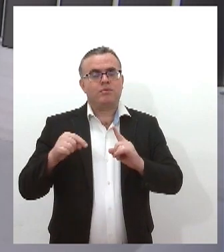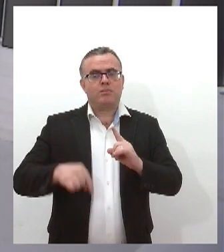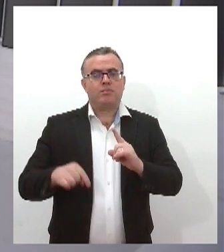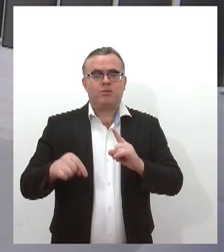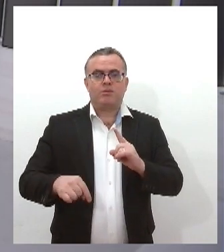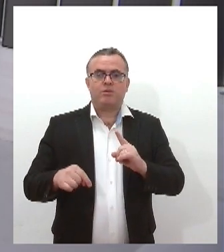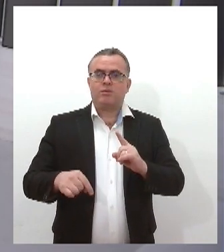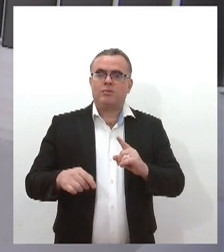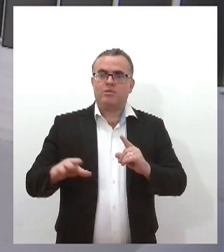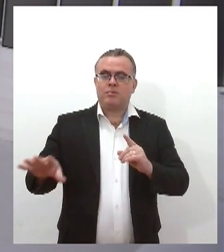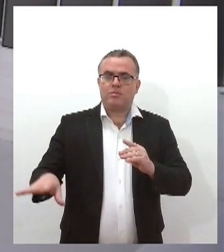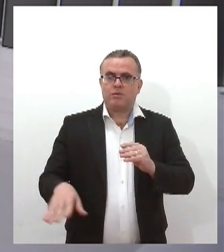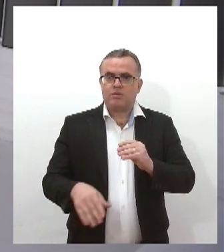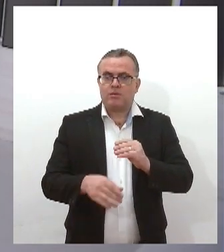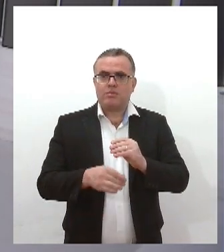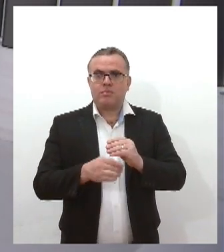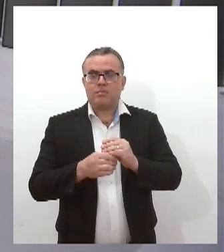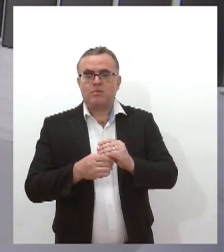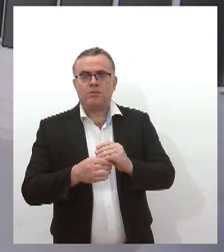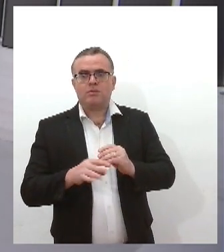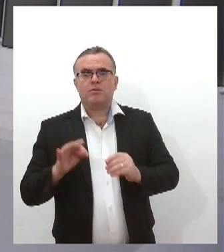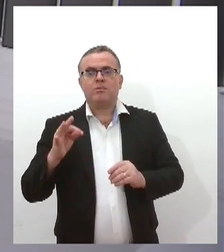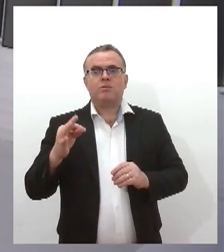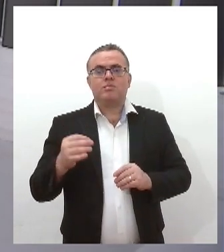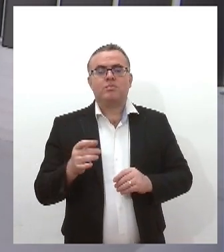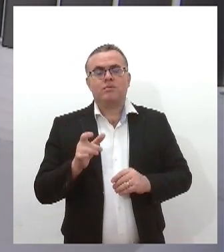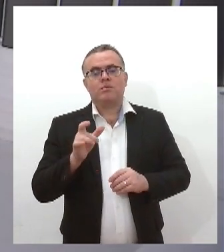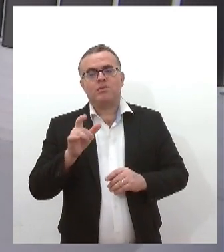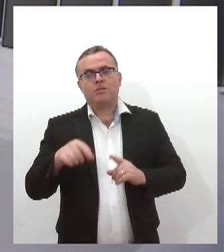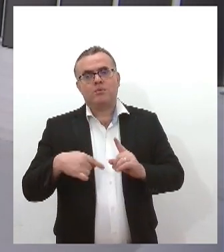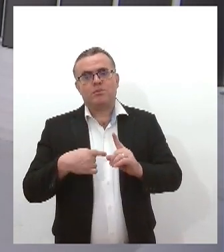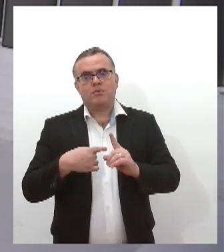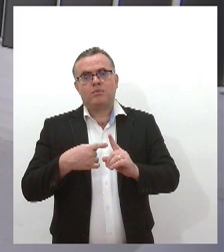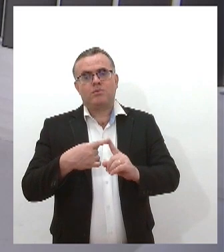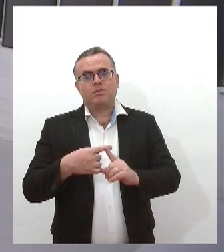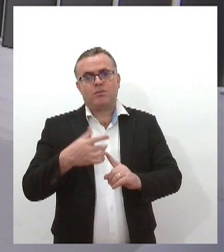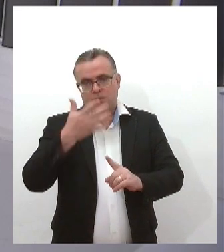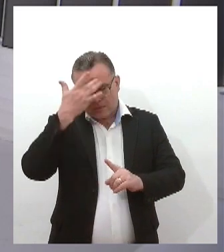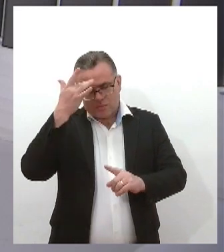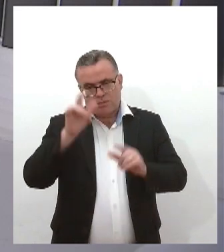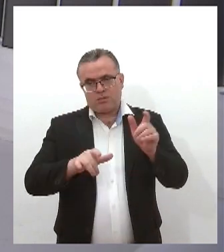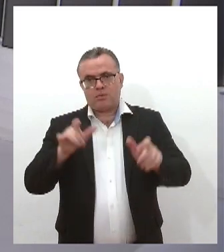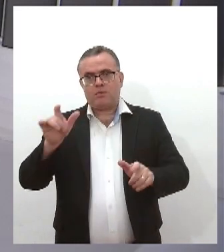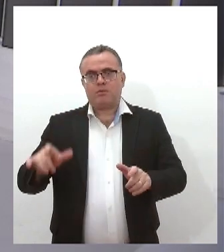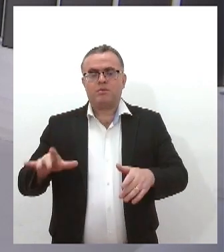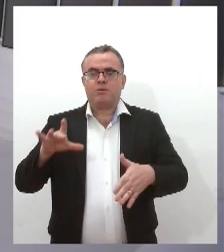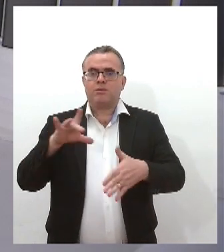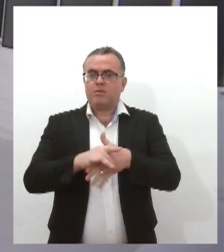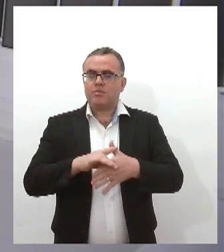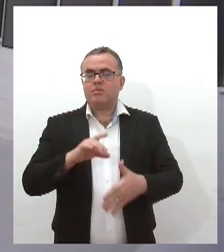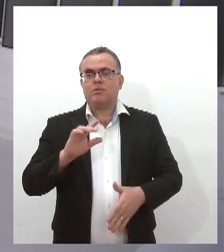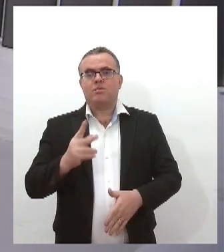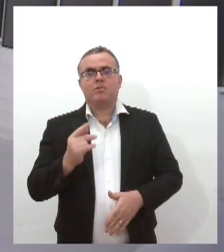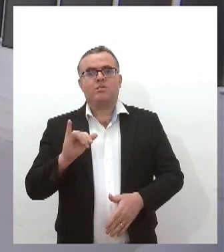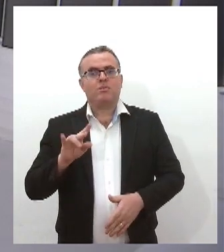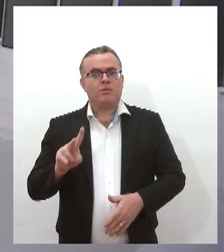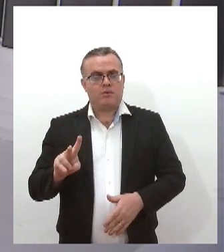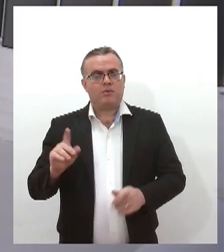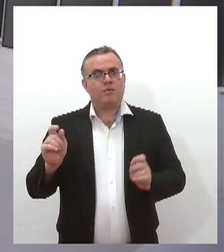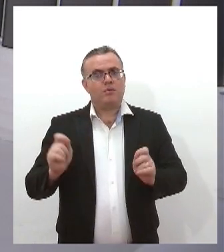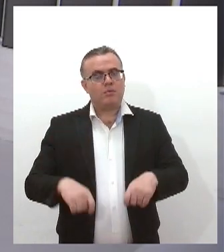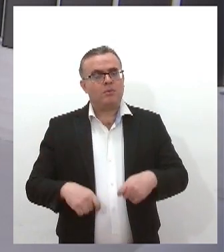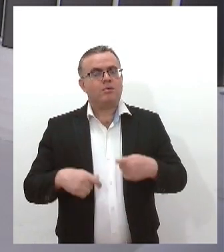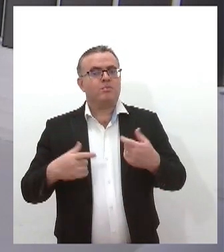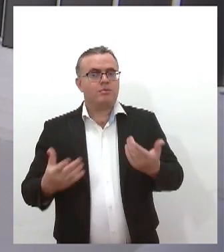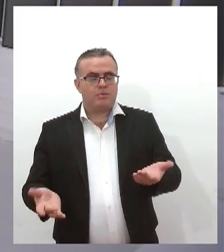os beneficiários do Cartão Mais Inclusão as pessoas vivendo com HIV/AIDS. A medida visa assegurar as